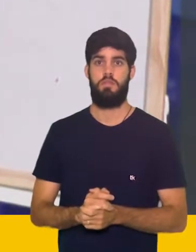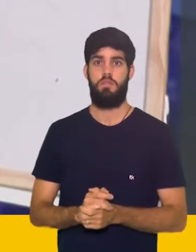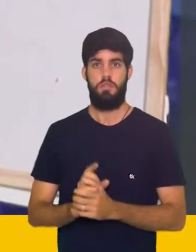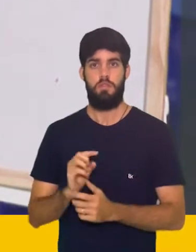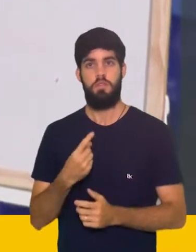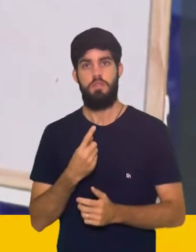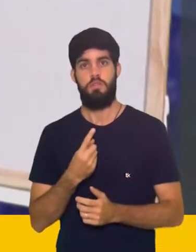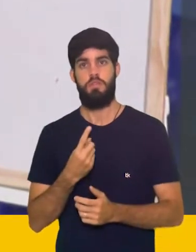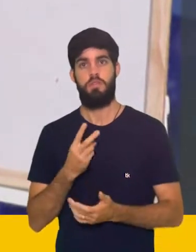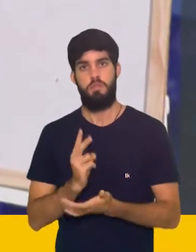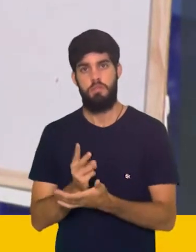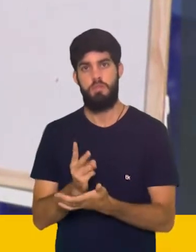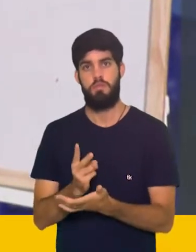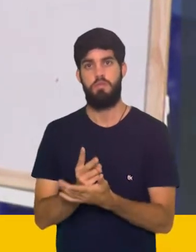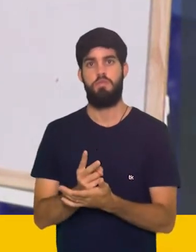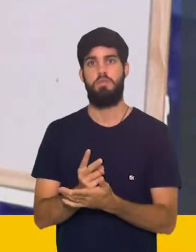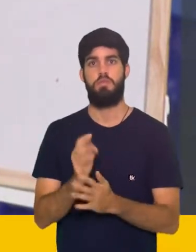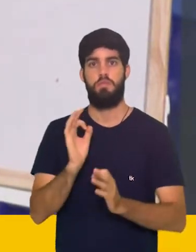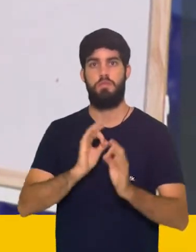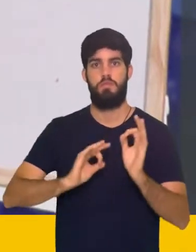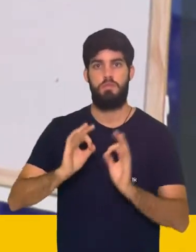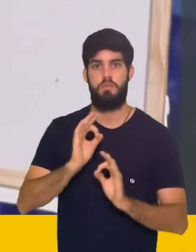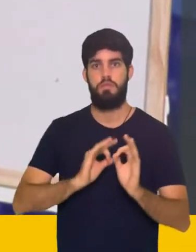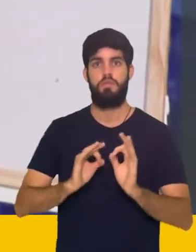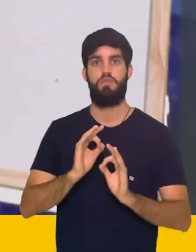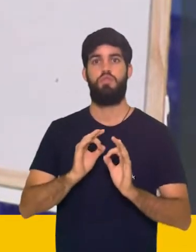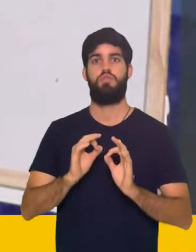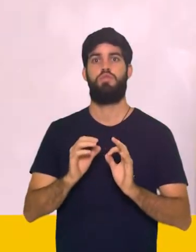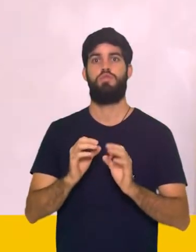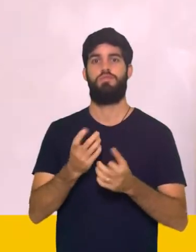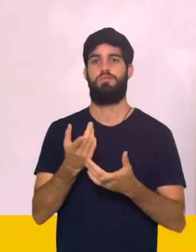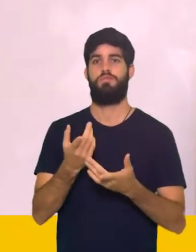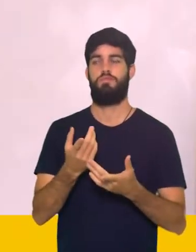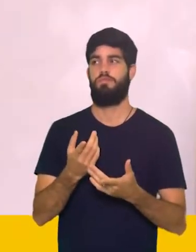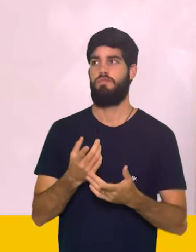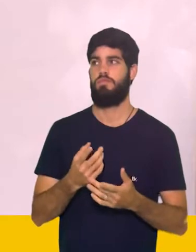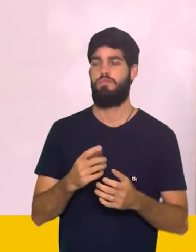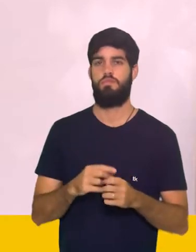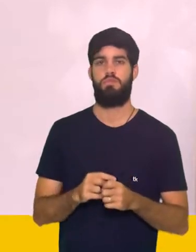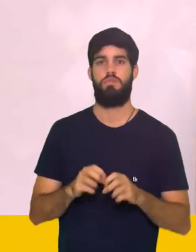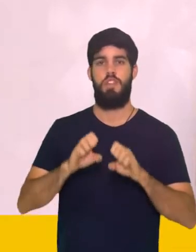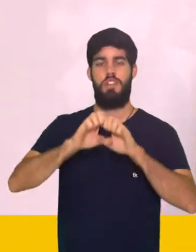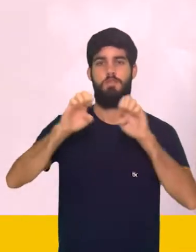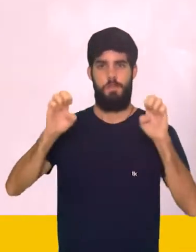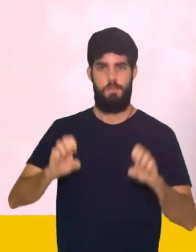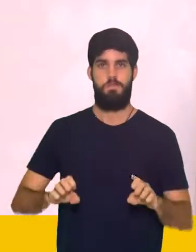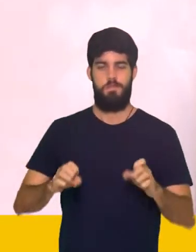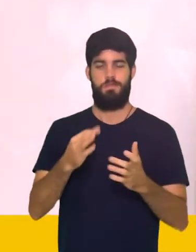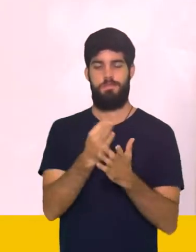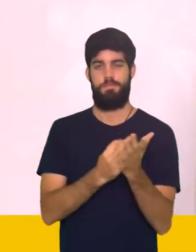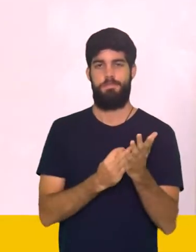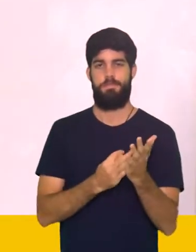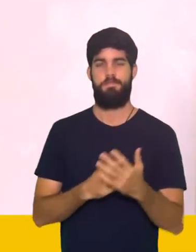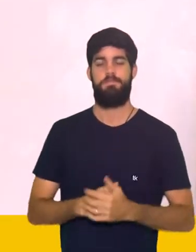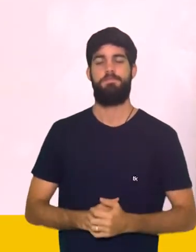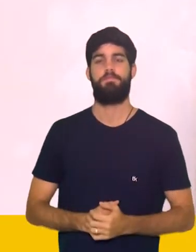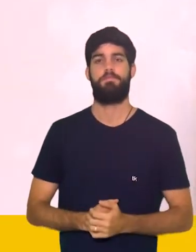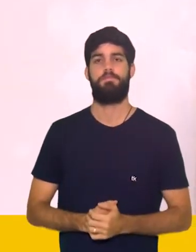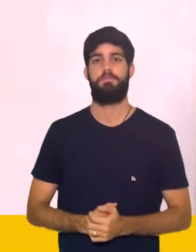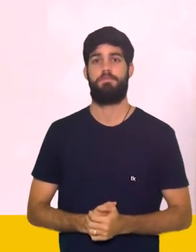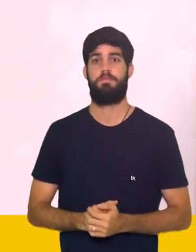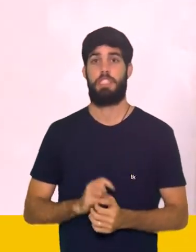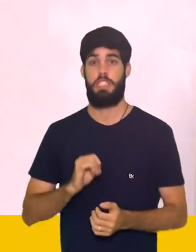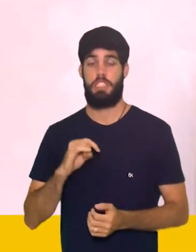Vamos continuar pensando na estrutura do texto, tá bem? Daqui a pouco a gente vai para o tema. Quando eu digo